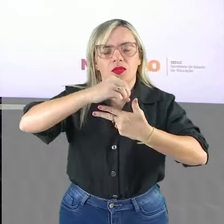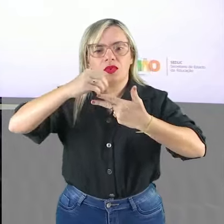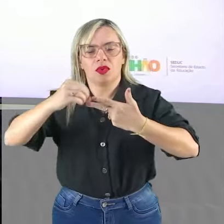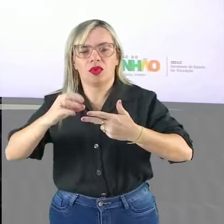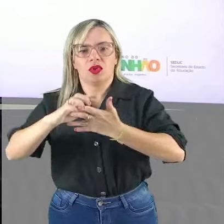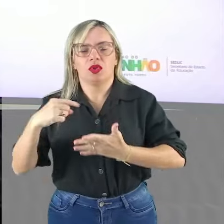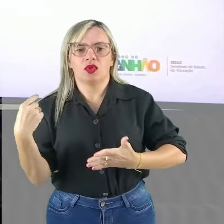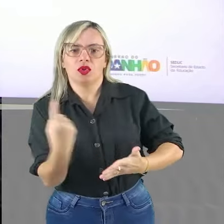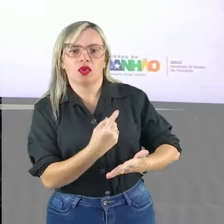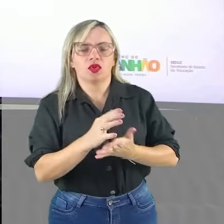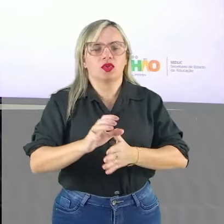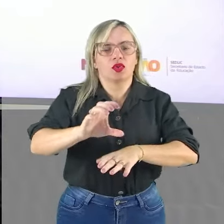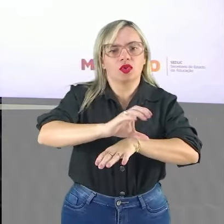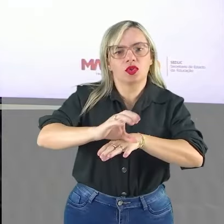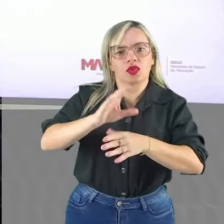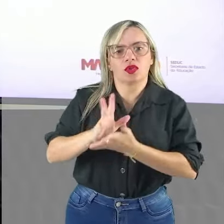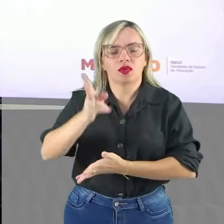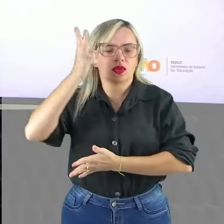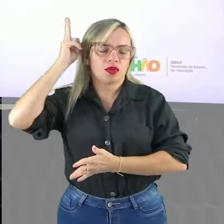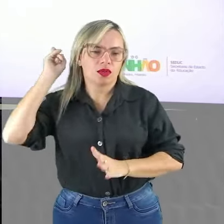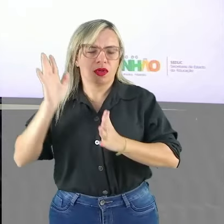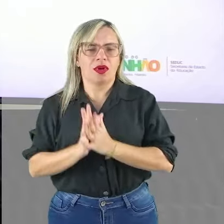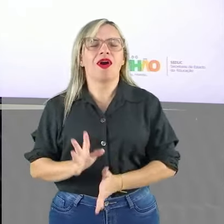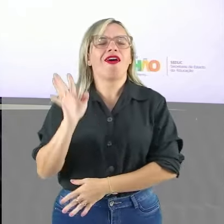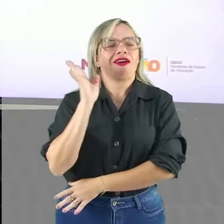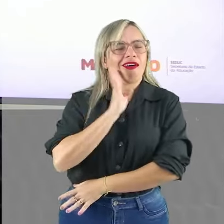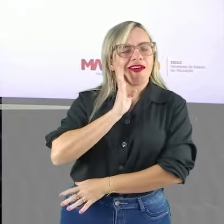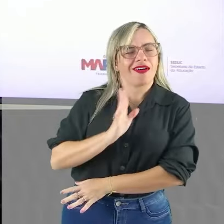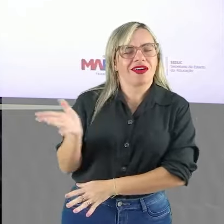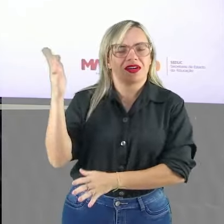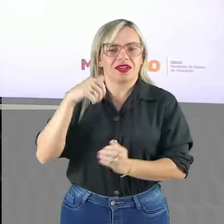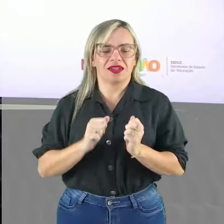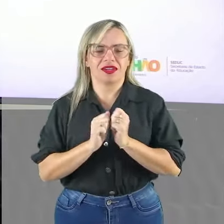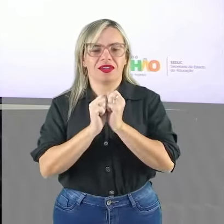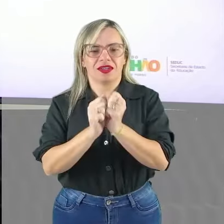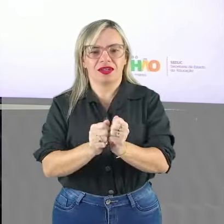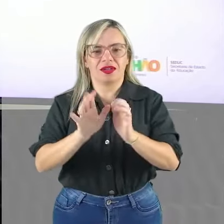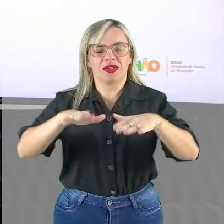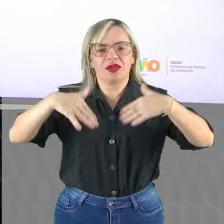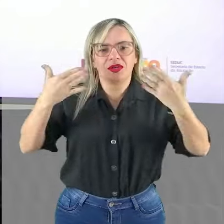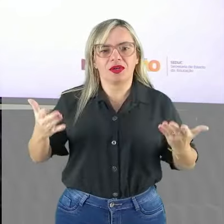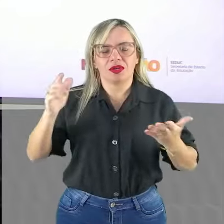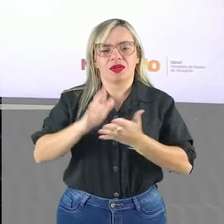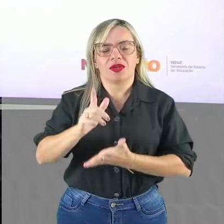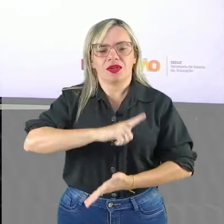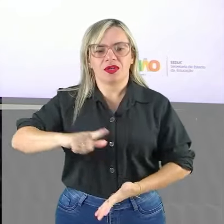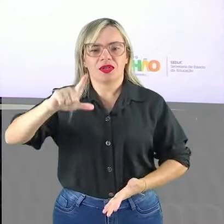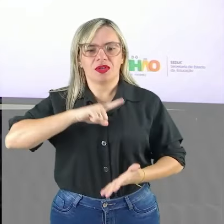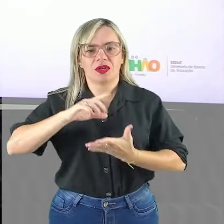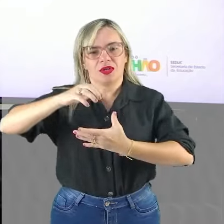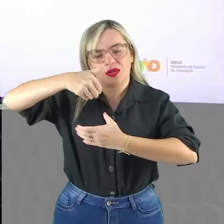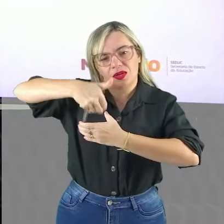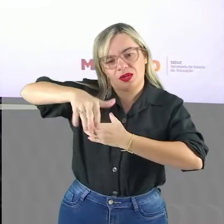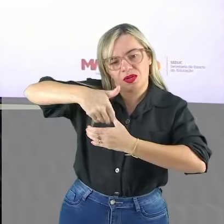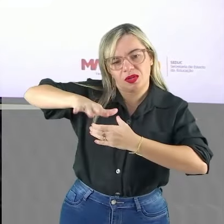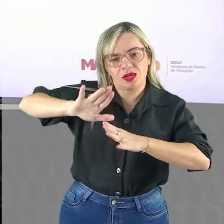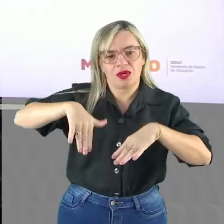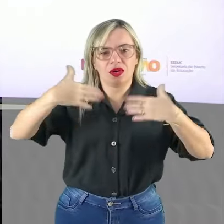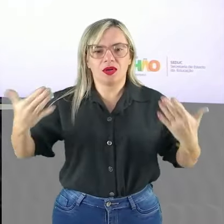tá o nosso cursinho para vestibular Beleza então vem com a gente aqui para gente Para vocês né Eh obterem aí algumas dicas para